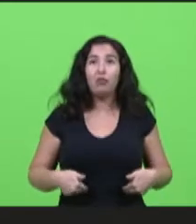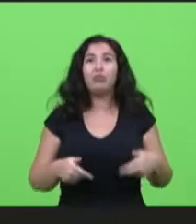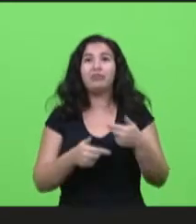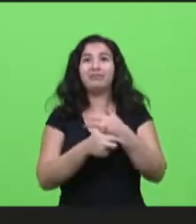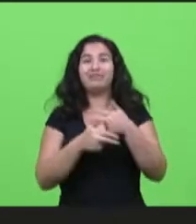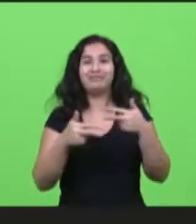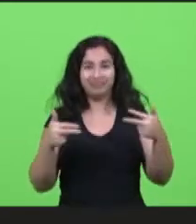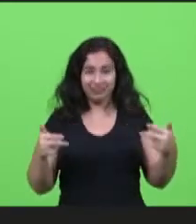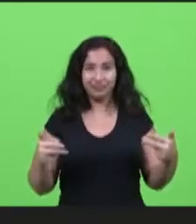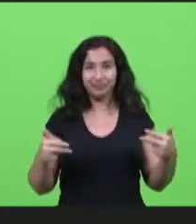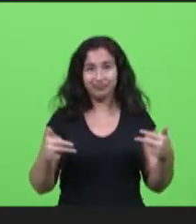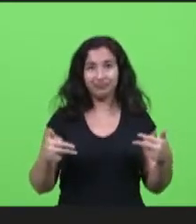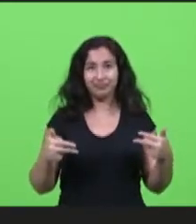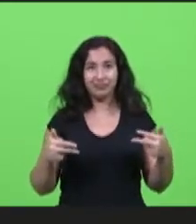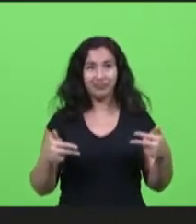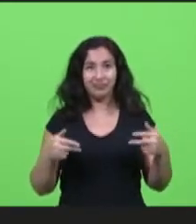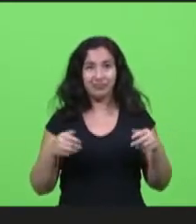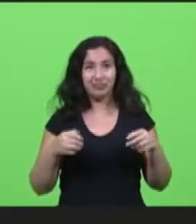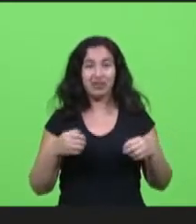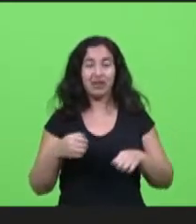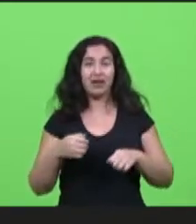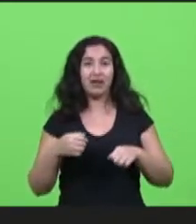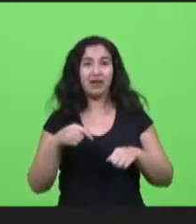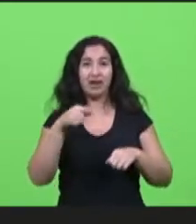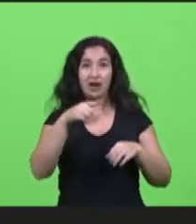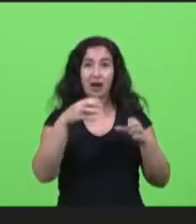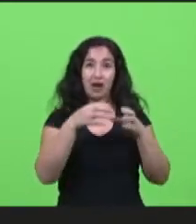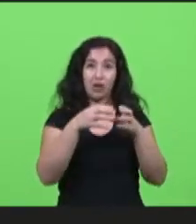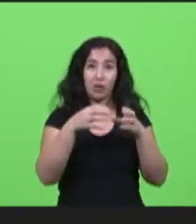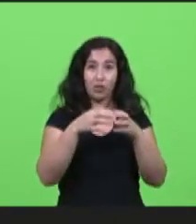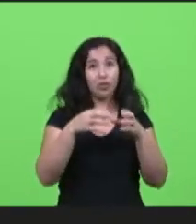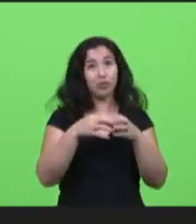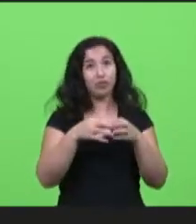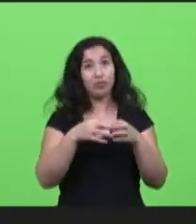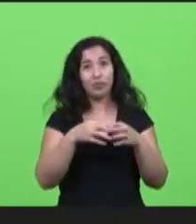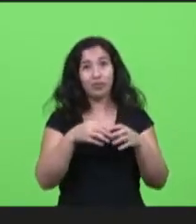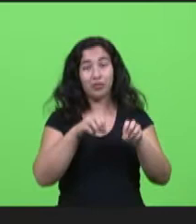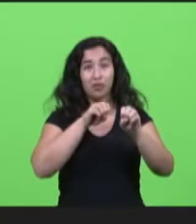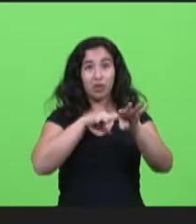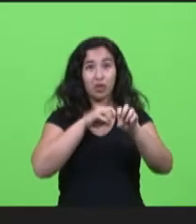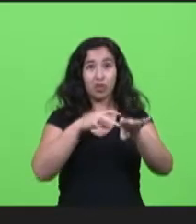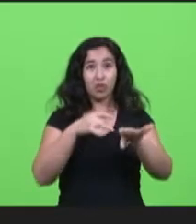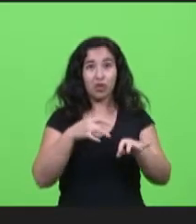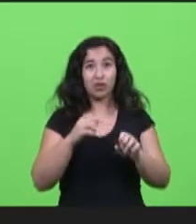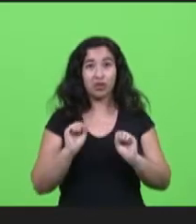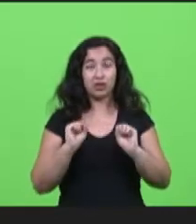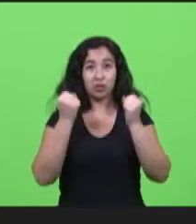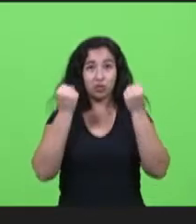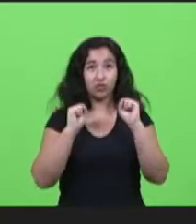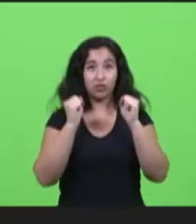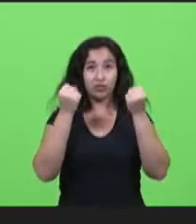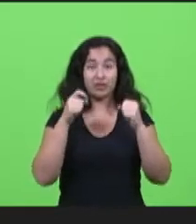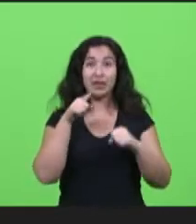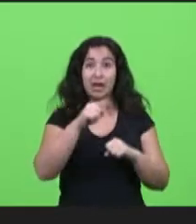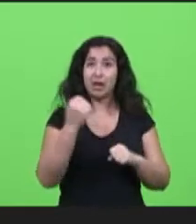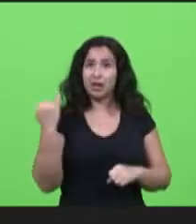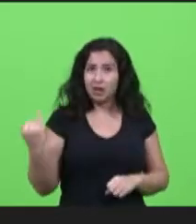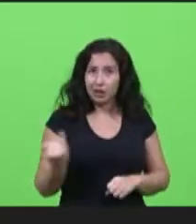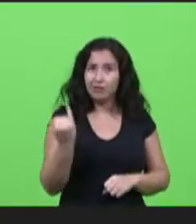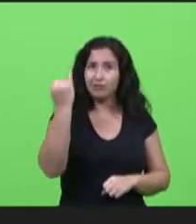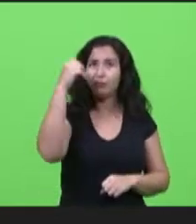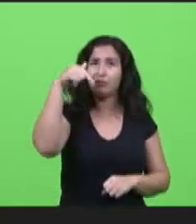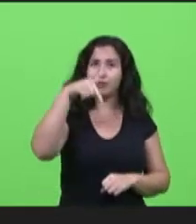E o setor de educação física, o setor das atividades físicas, é um setor extremamente importante para o estado de